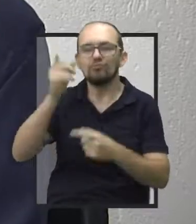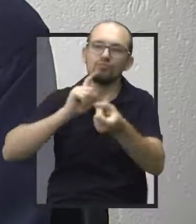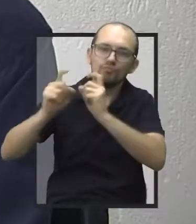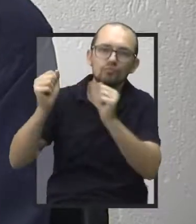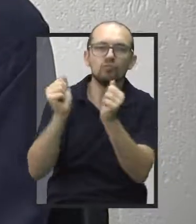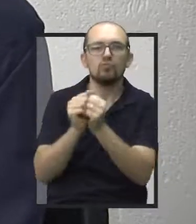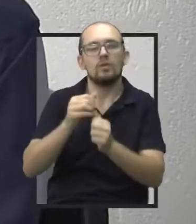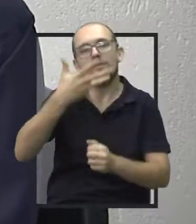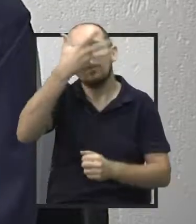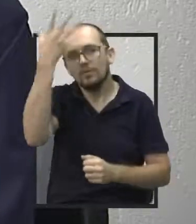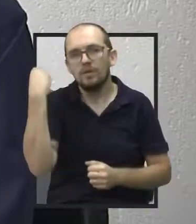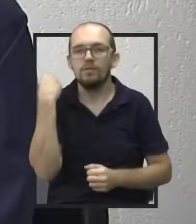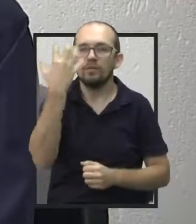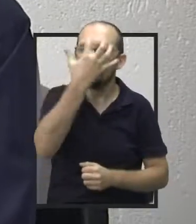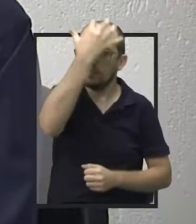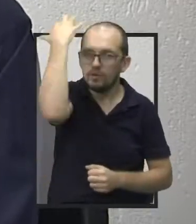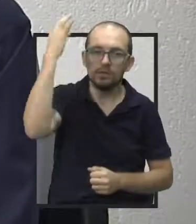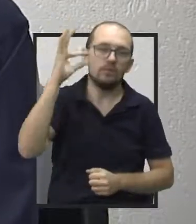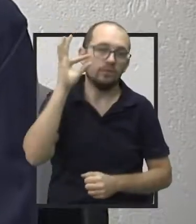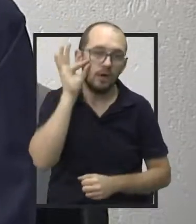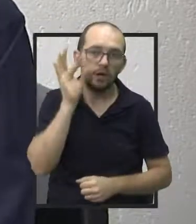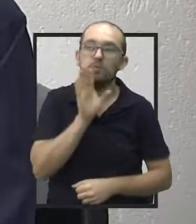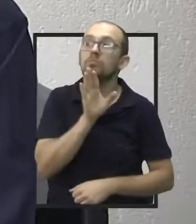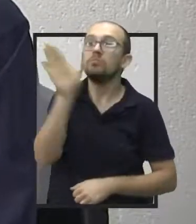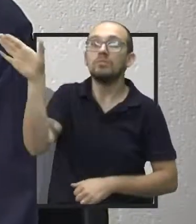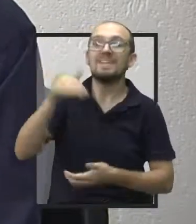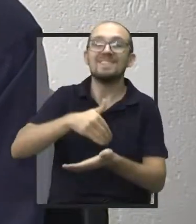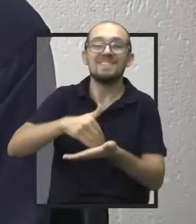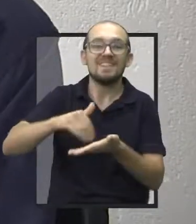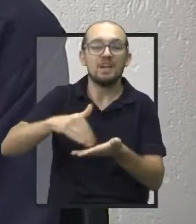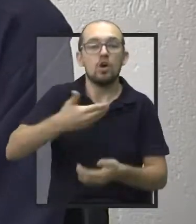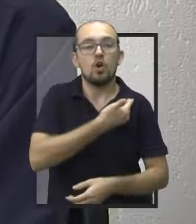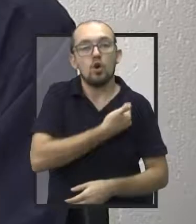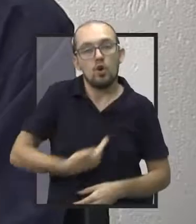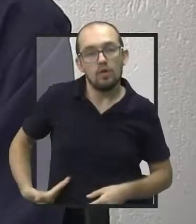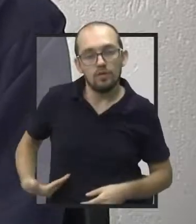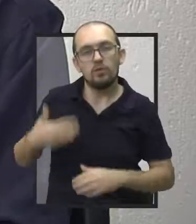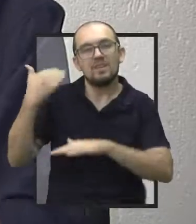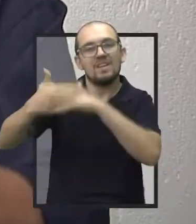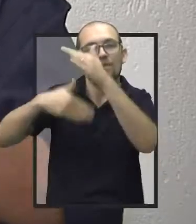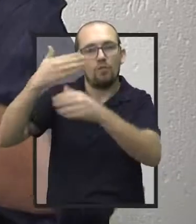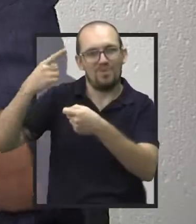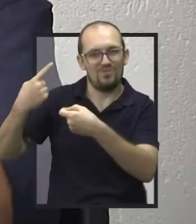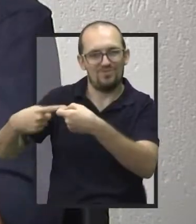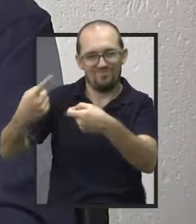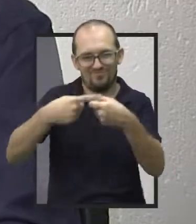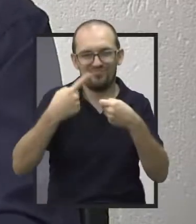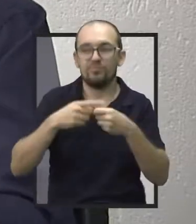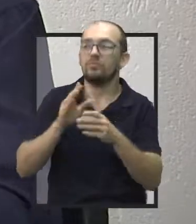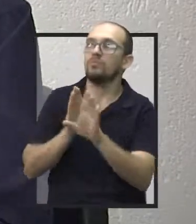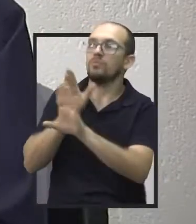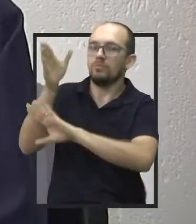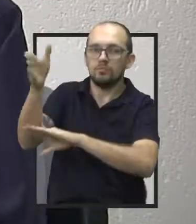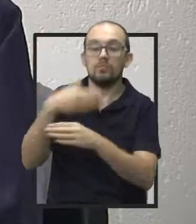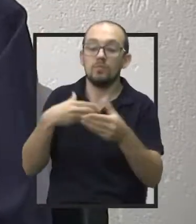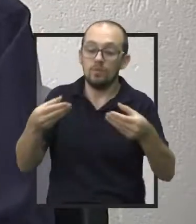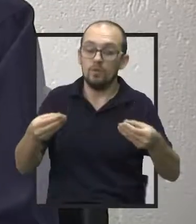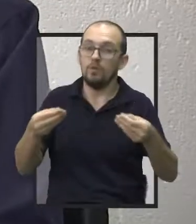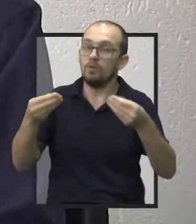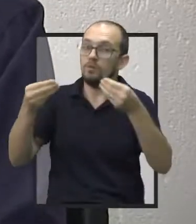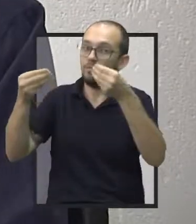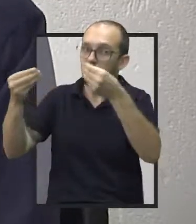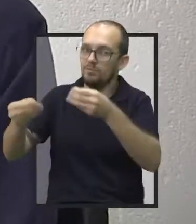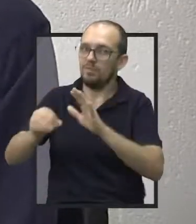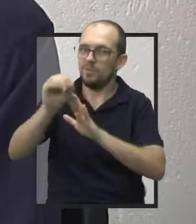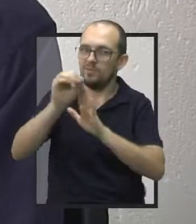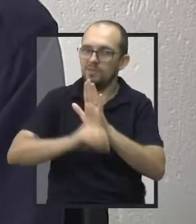estivemos lá na secretaria de governo de desenvolvimento regional entregamos lá um pedido em nome da câmara municipal